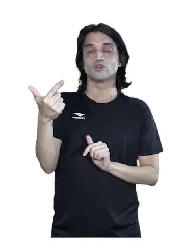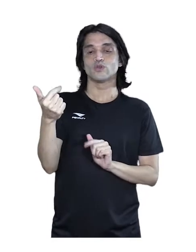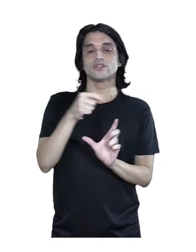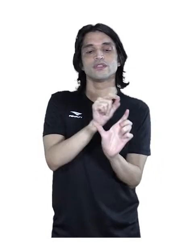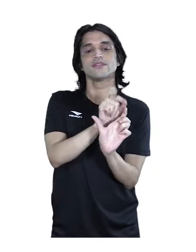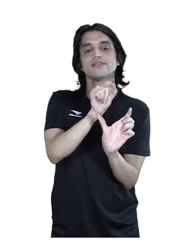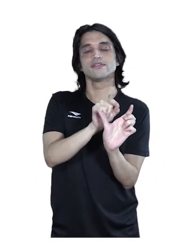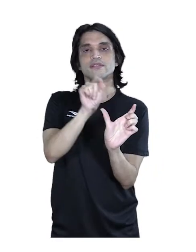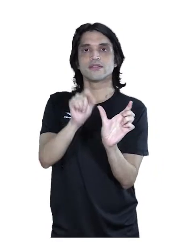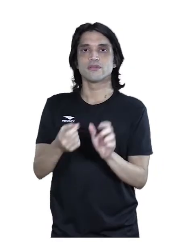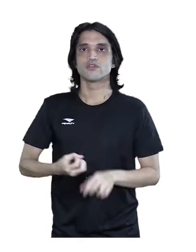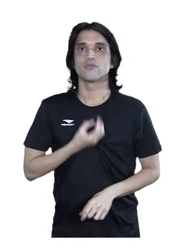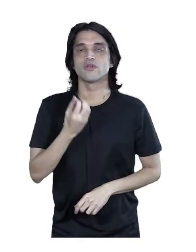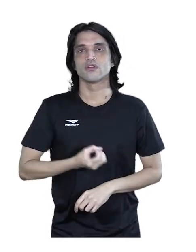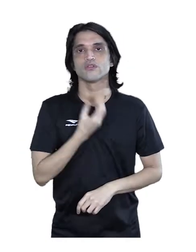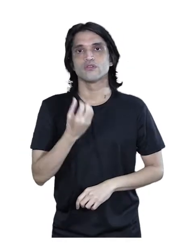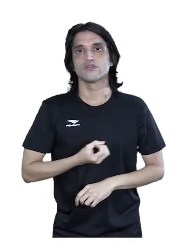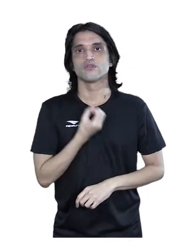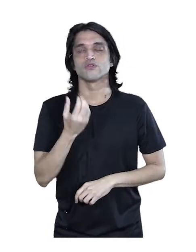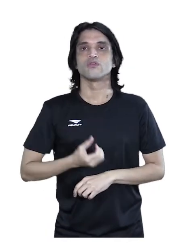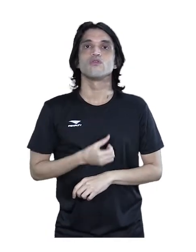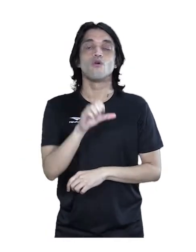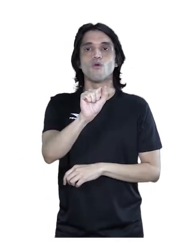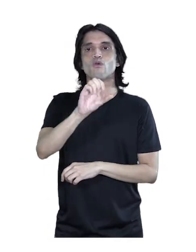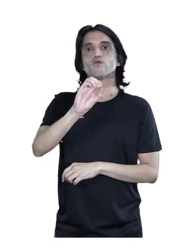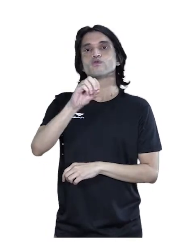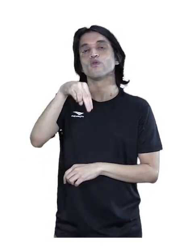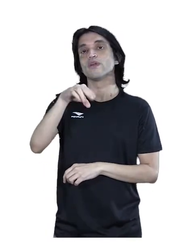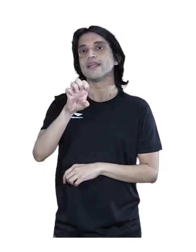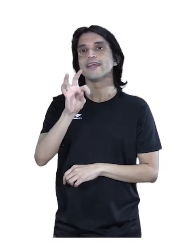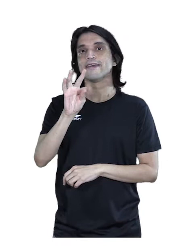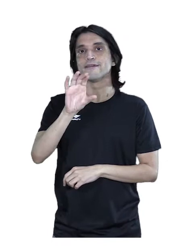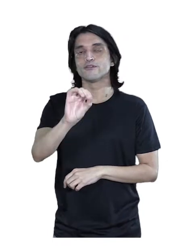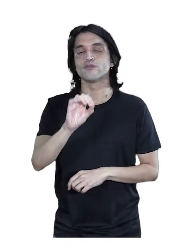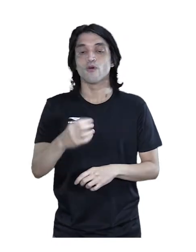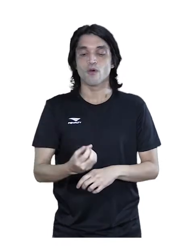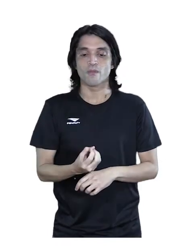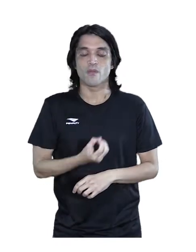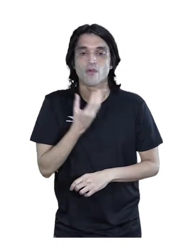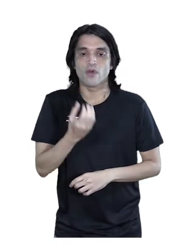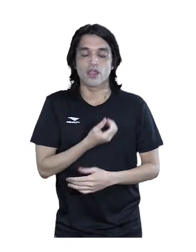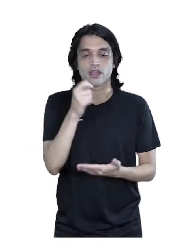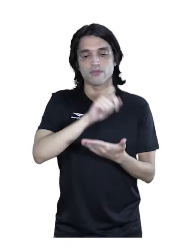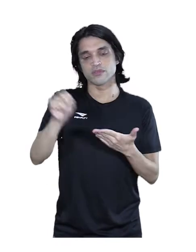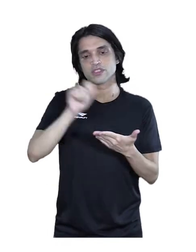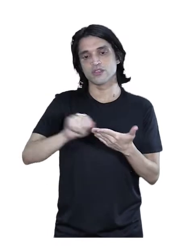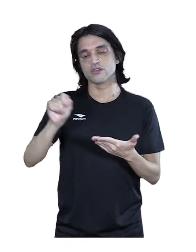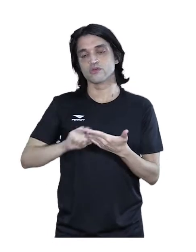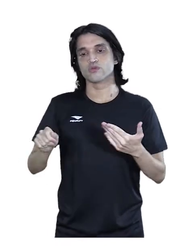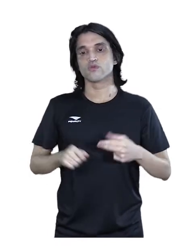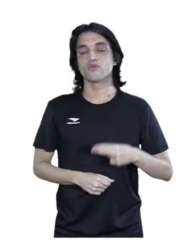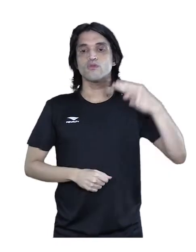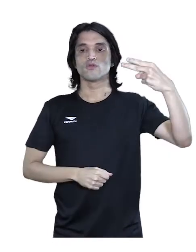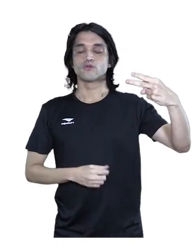sílabas poéticas. Uso do soneto com chave de ouro, quer dizer, poema escrito em 2 quartetos e